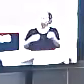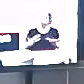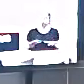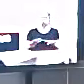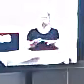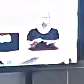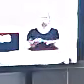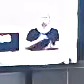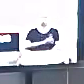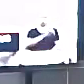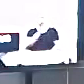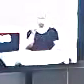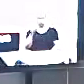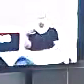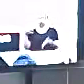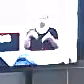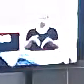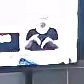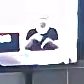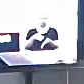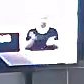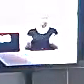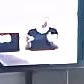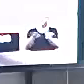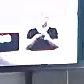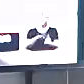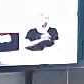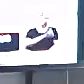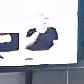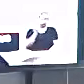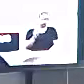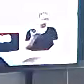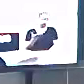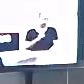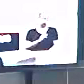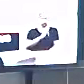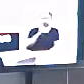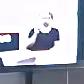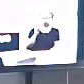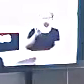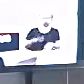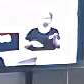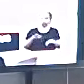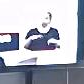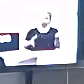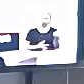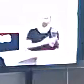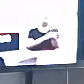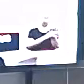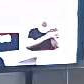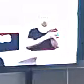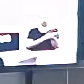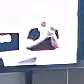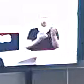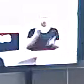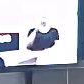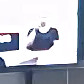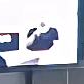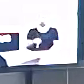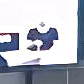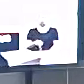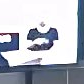dia não é acessibilidade e não é questão de segurança colocou uma pessoa Às vezes para viajar de madrugada e aí que hora que ele vai chegar